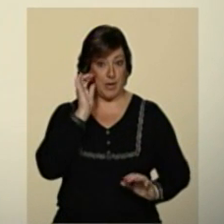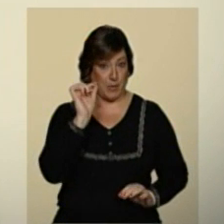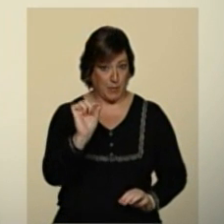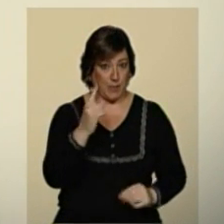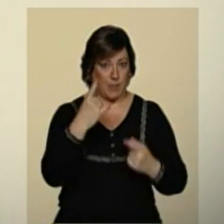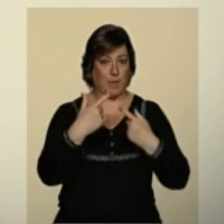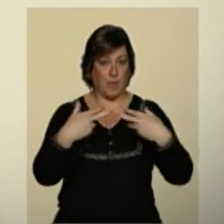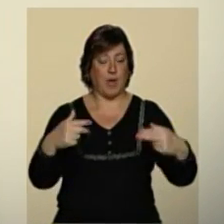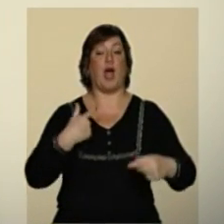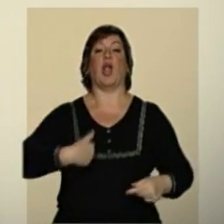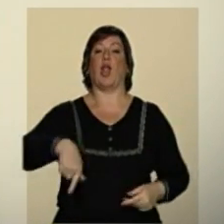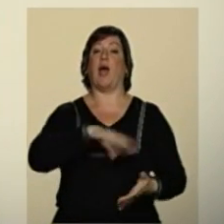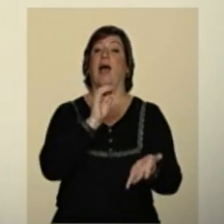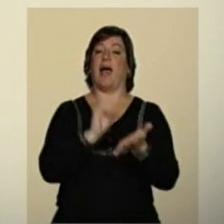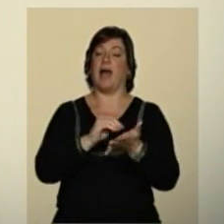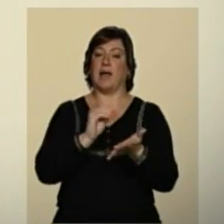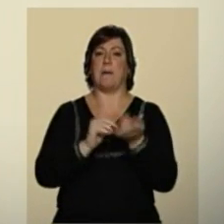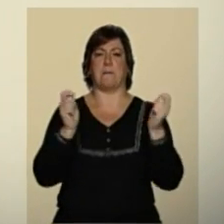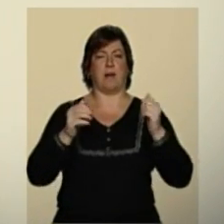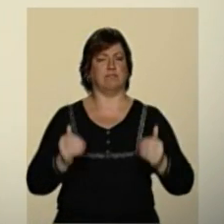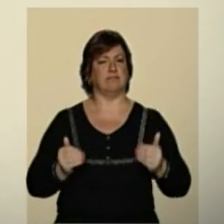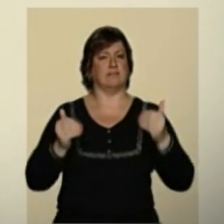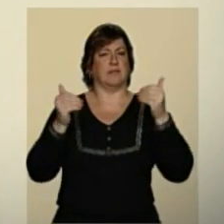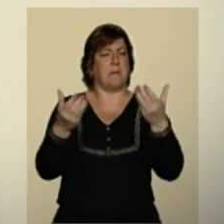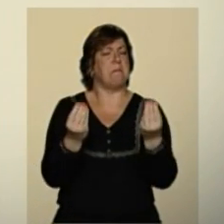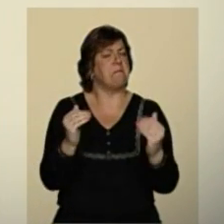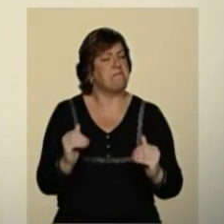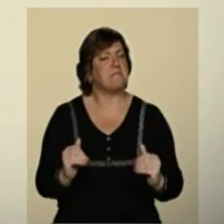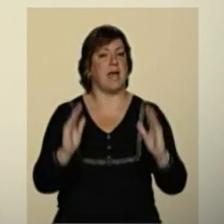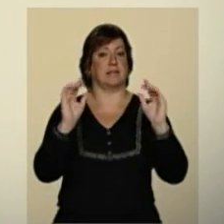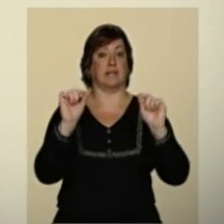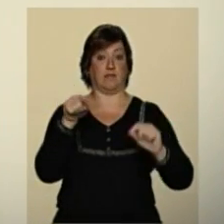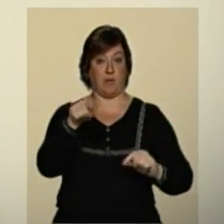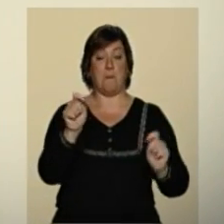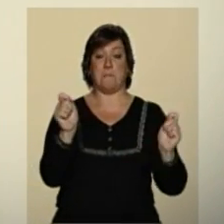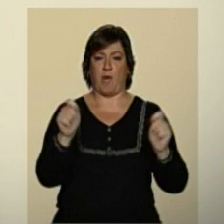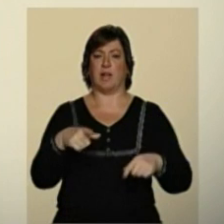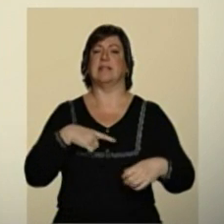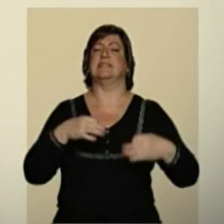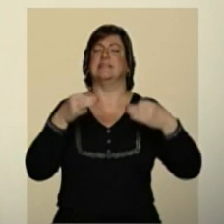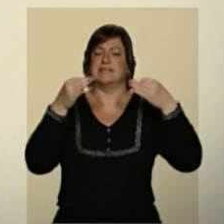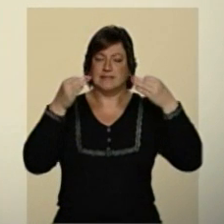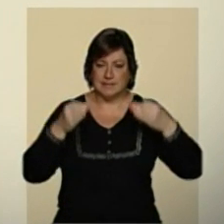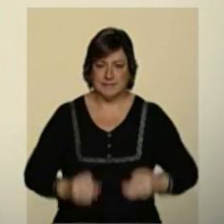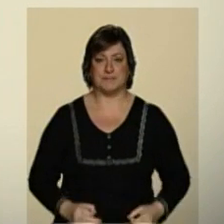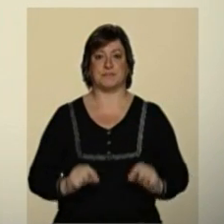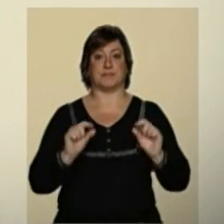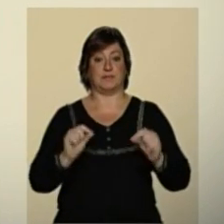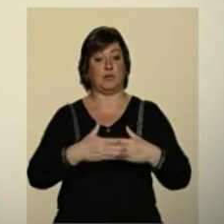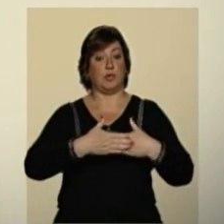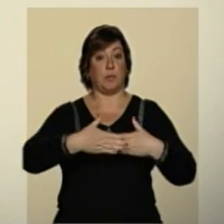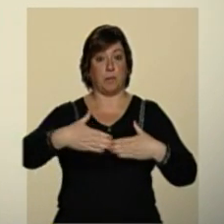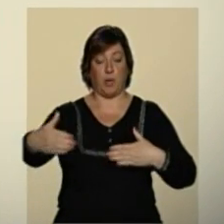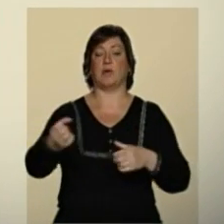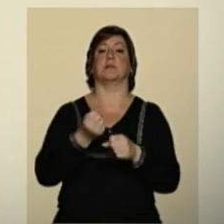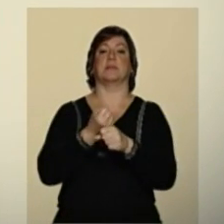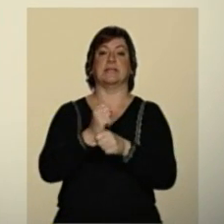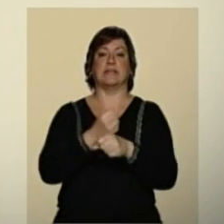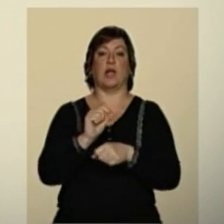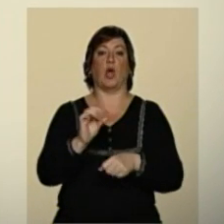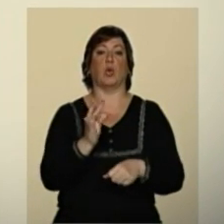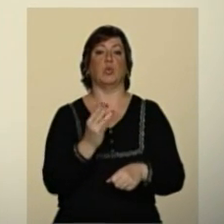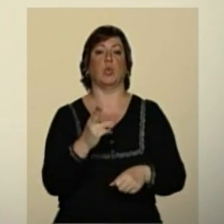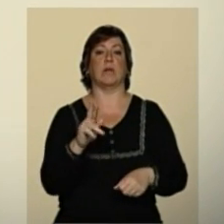Luciano nós ainda podemos avançar muito mais e você pode ter certeza que nos próximos anos o